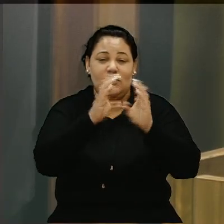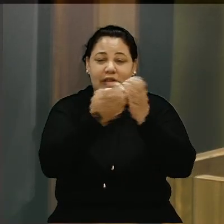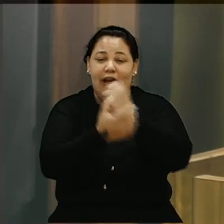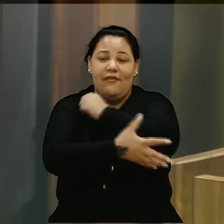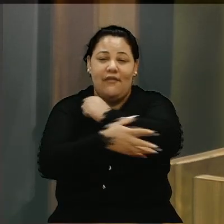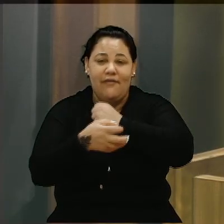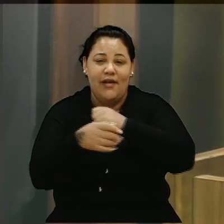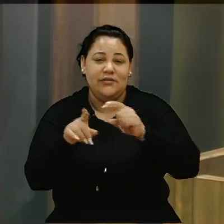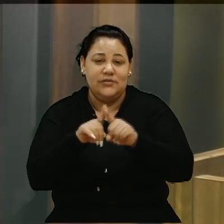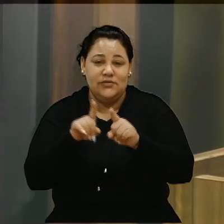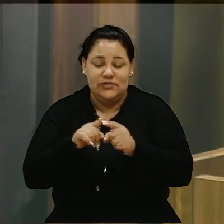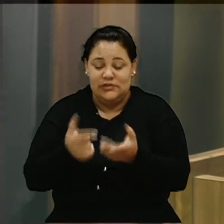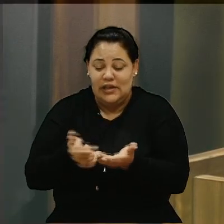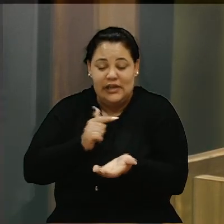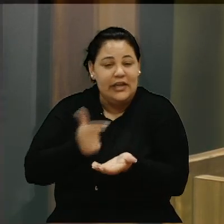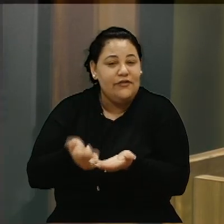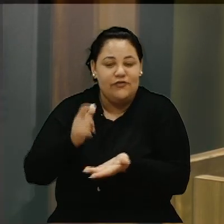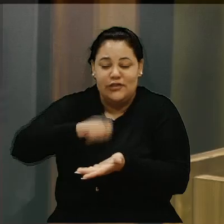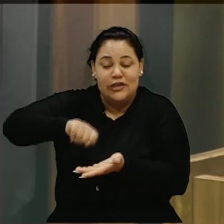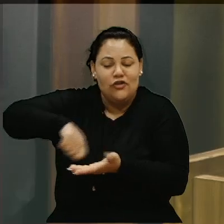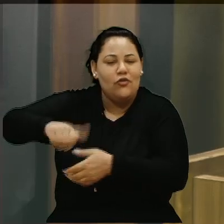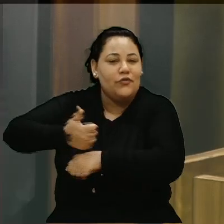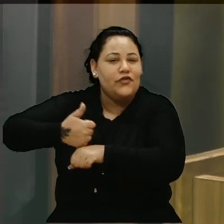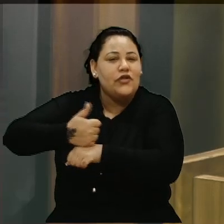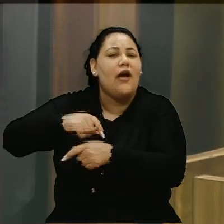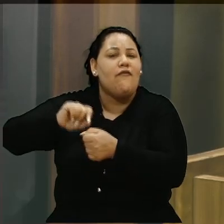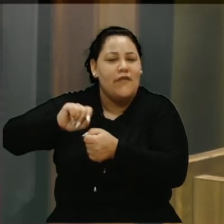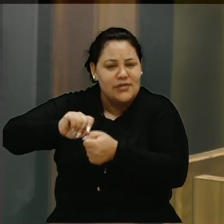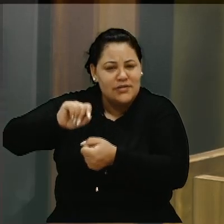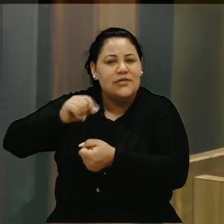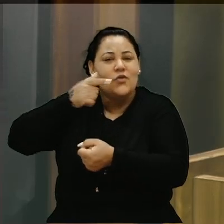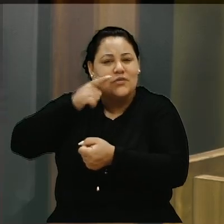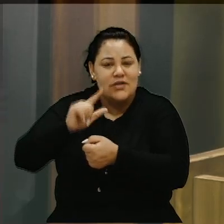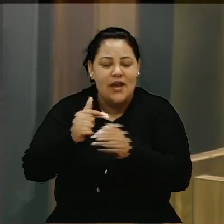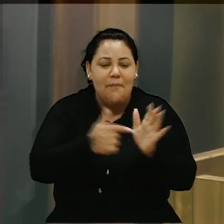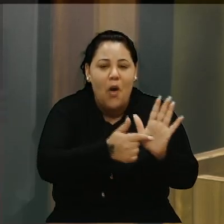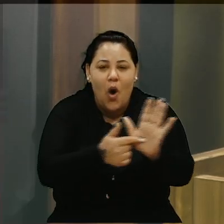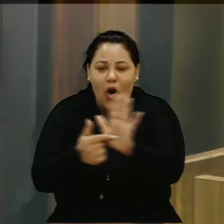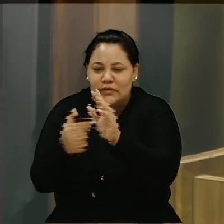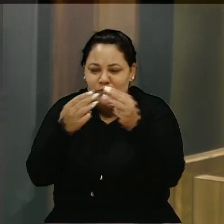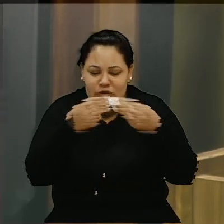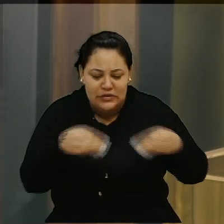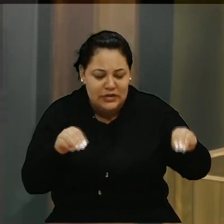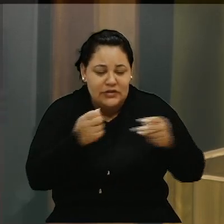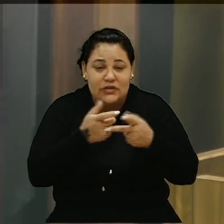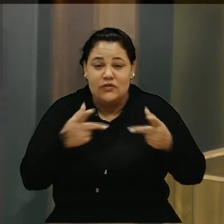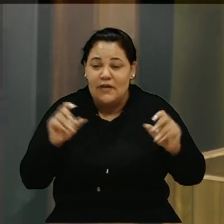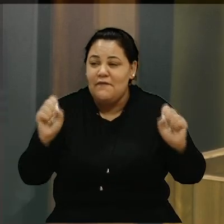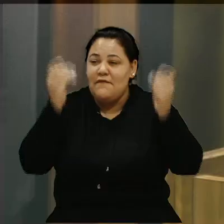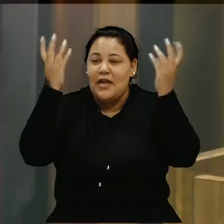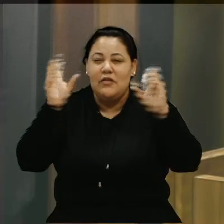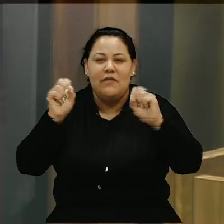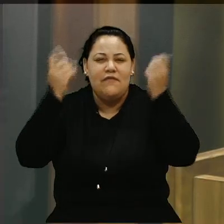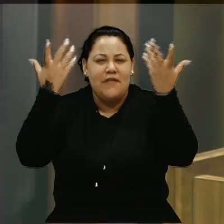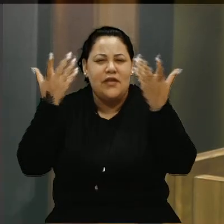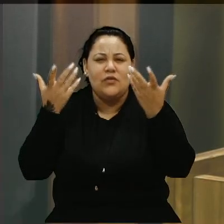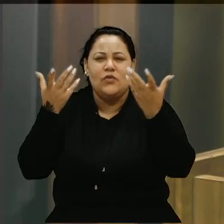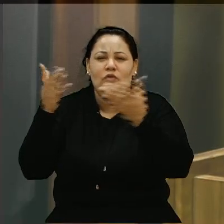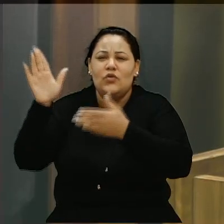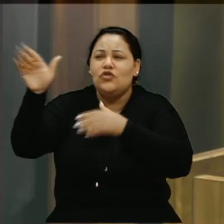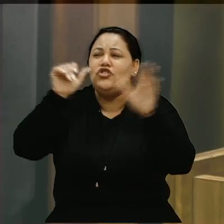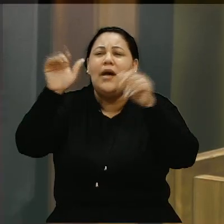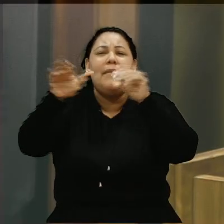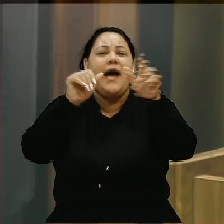lançavam suas obras, exposições eram realizadas em diversos locais da cidade. Festivais traziam artistas de outras regiões para conhecerem a